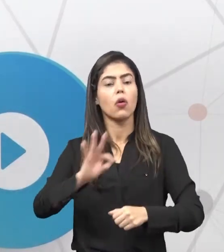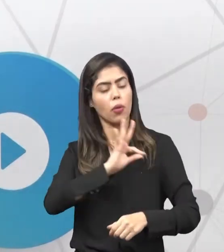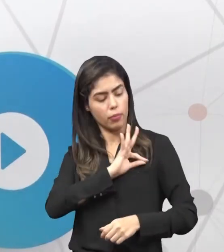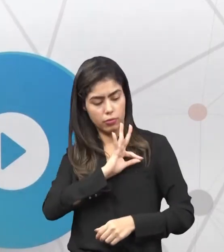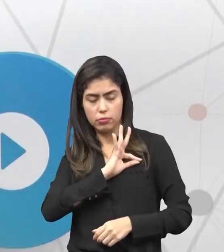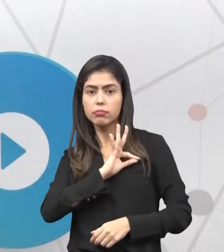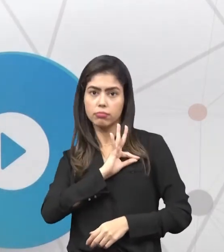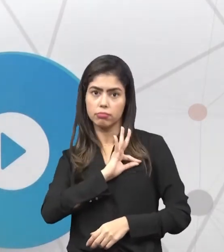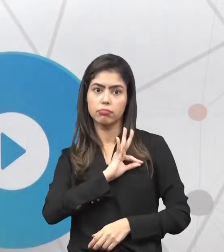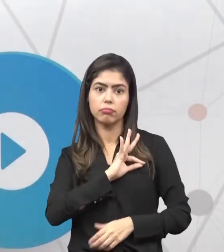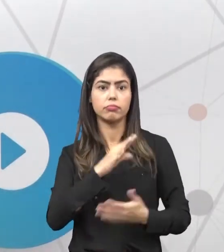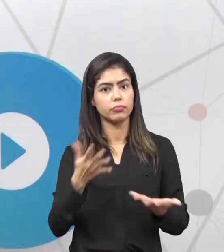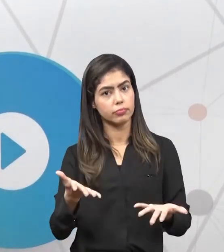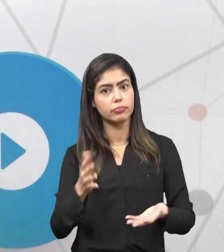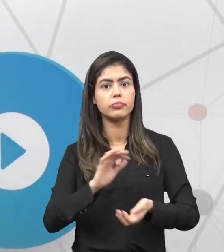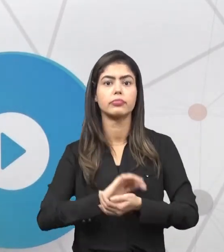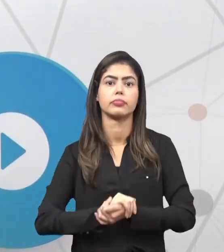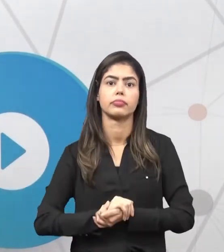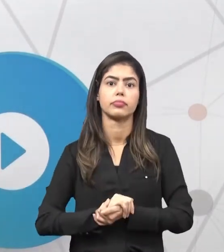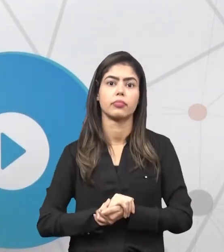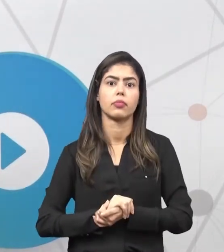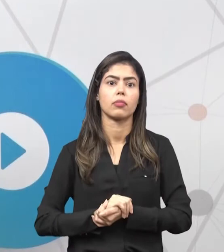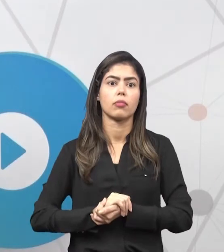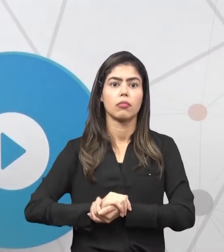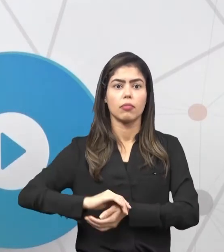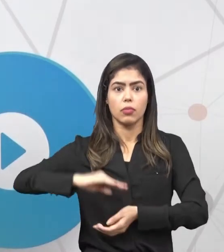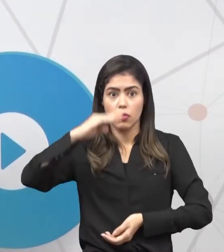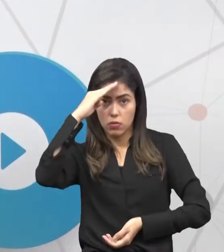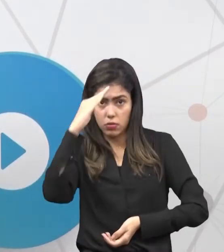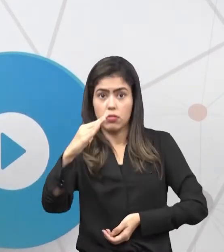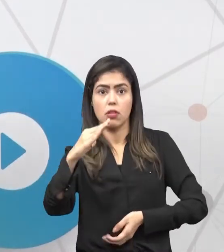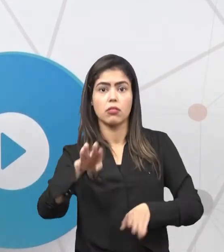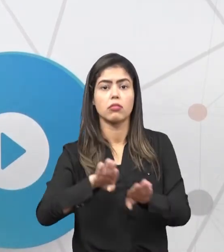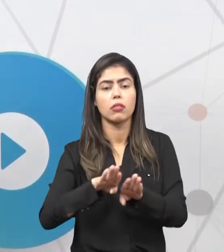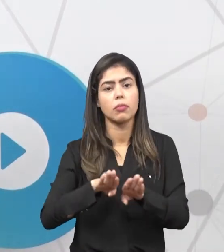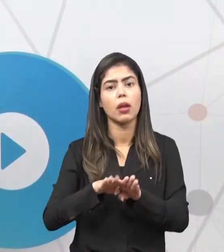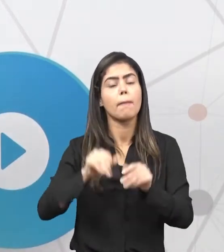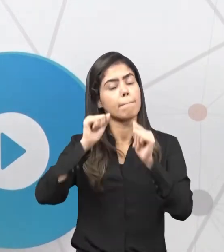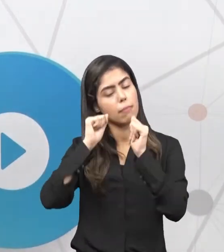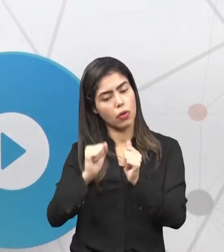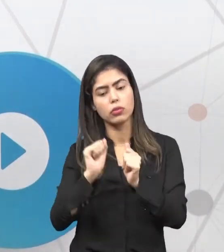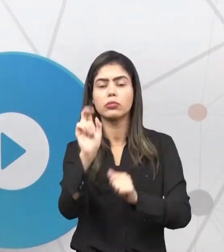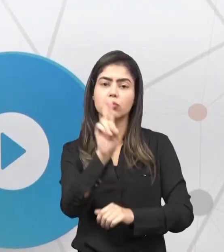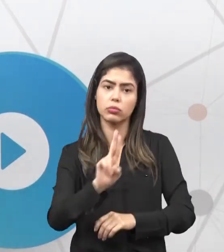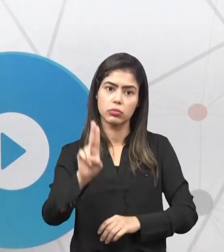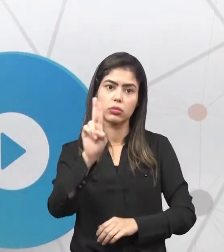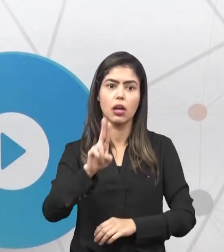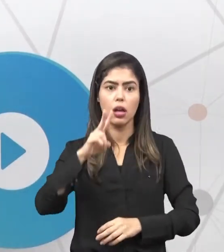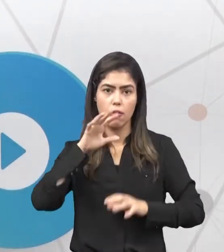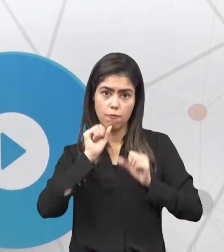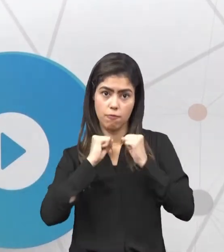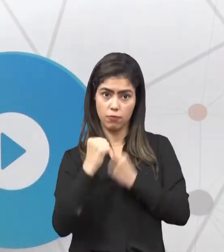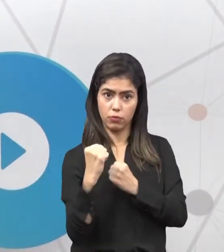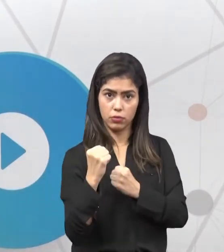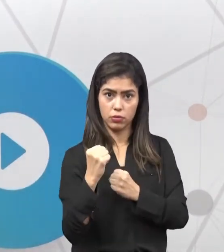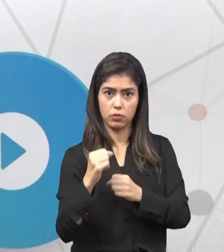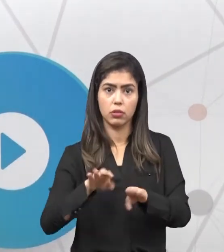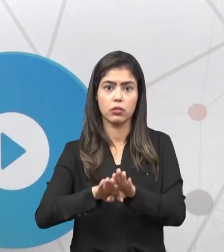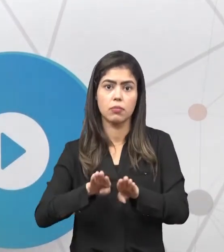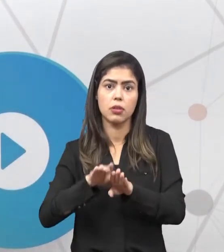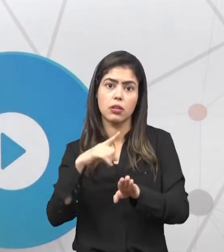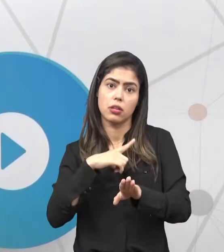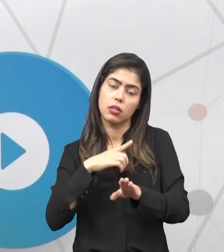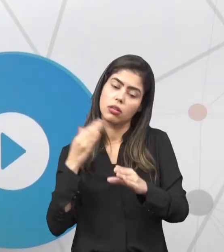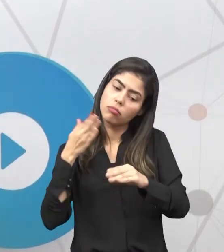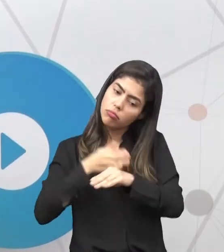polícia, né, com o exército, né? Eles também podem usar a força, claro, sempre